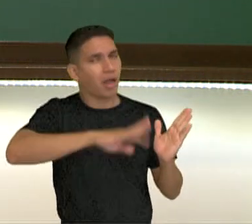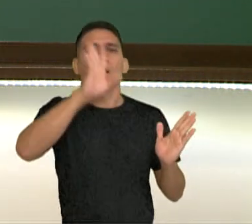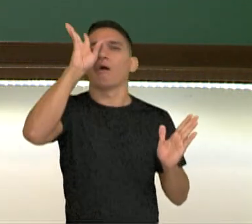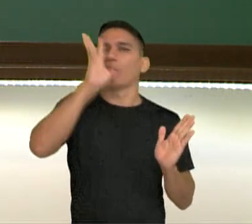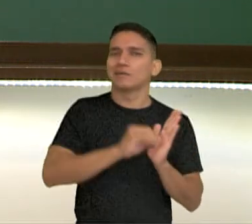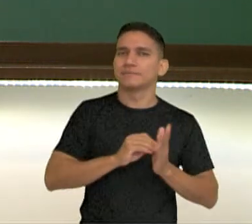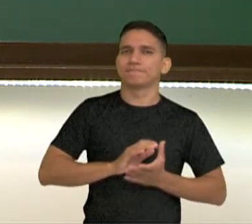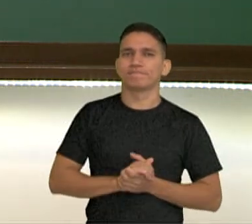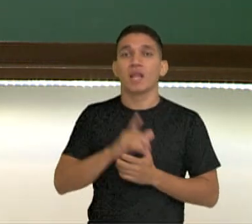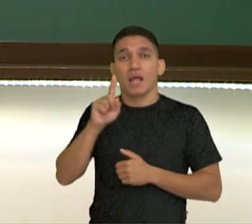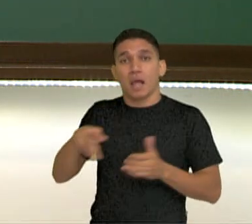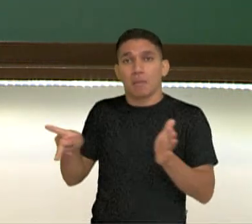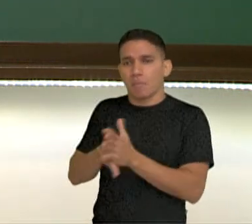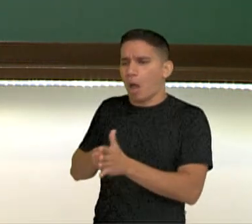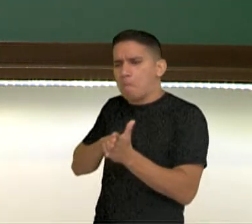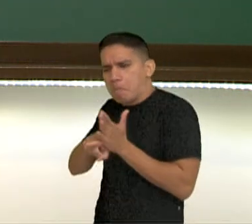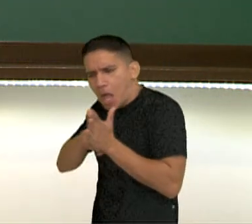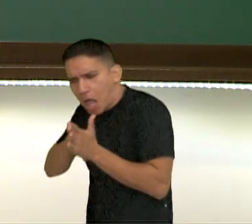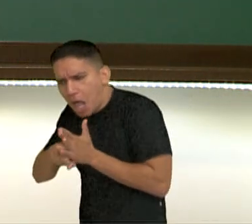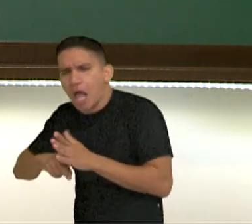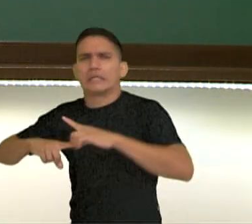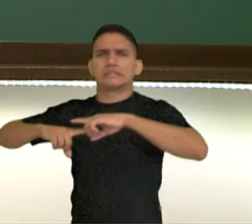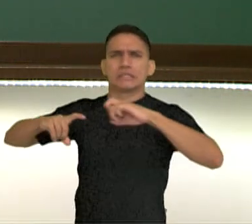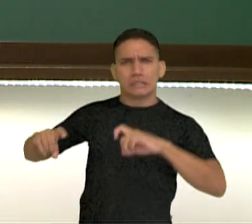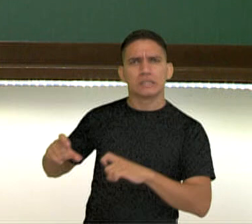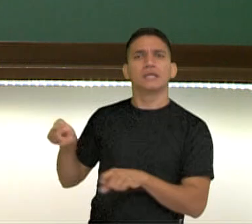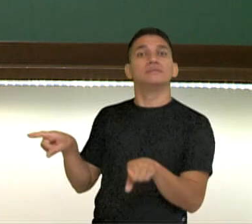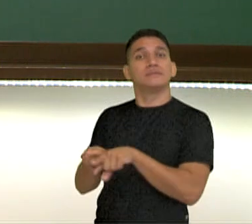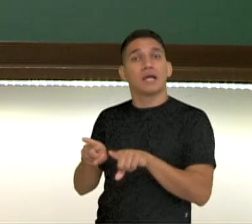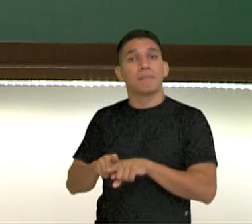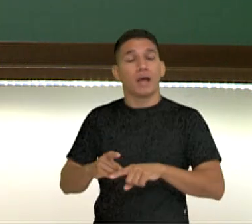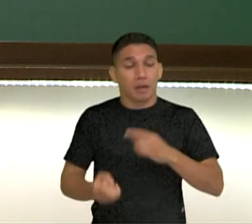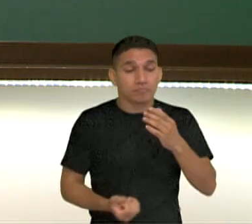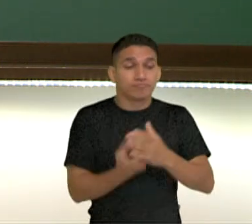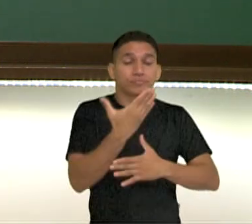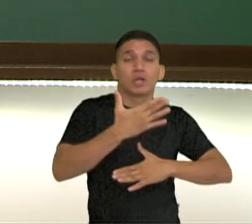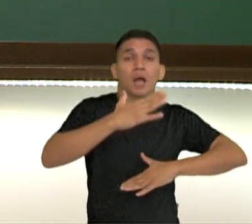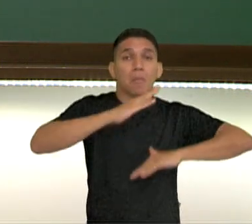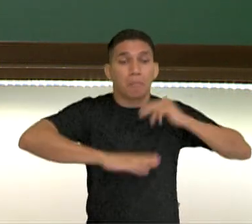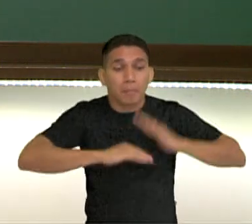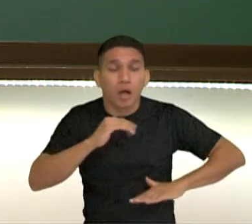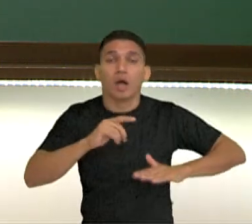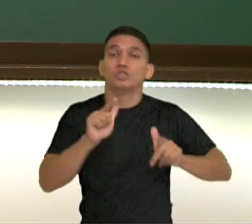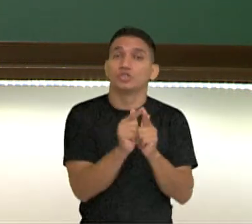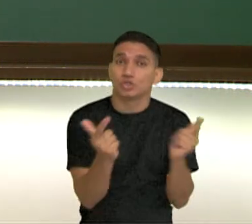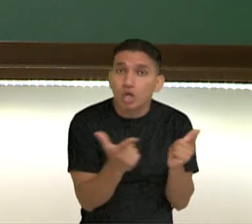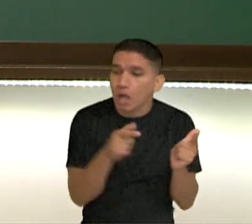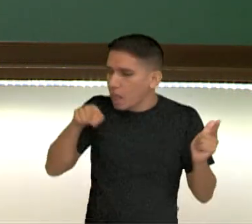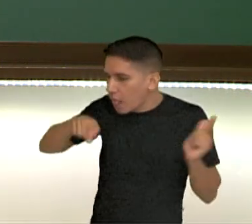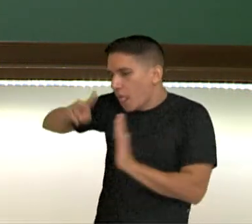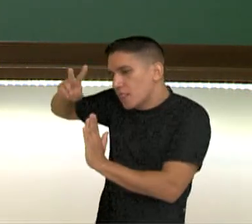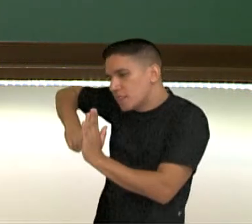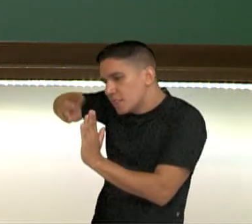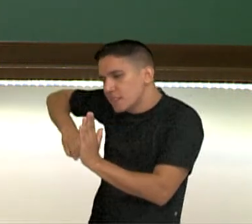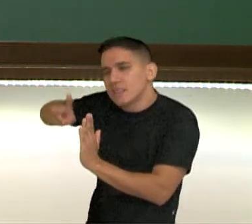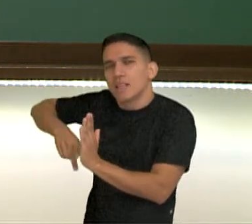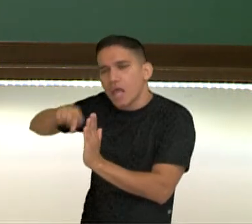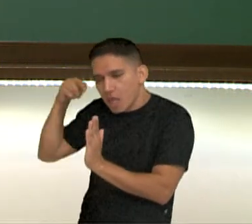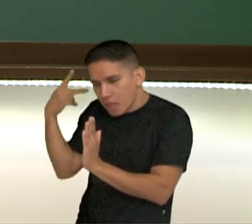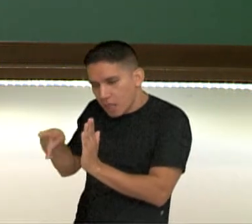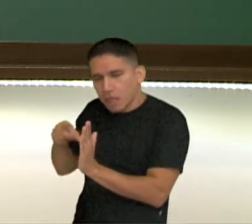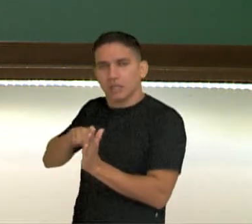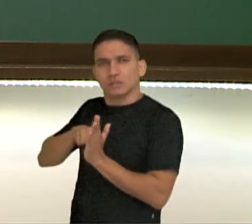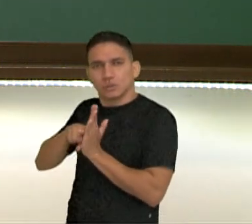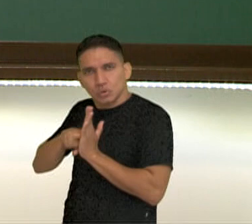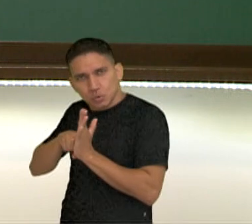por pesquisadores, cientistas e também jornalistas que vão lá, leem a pesquisa